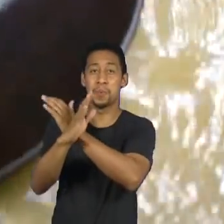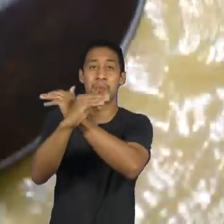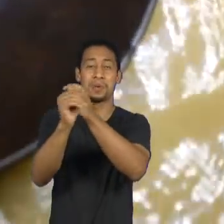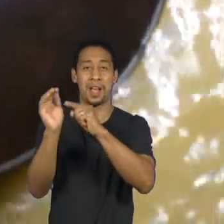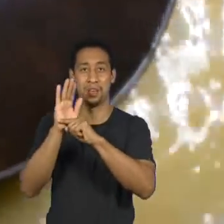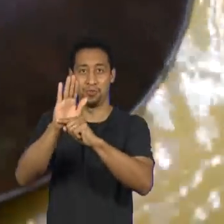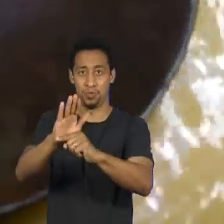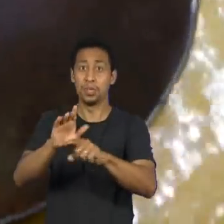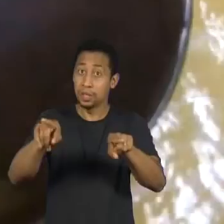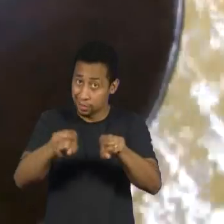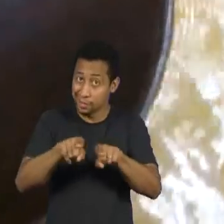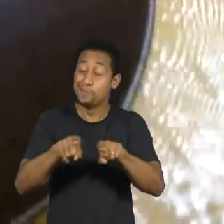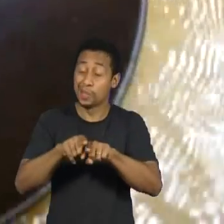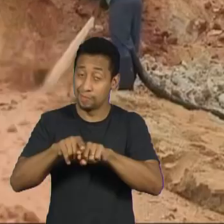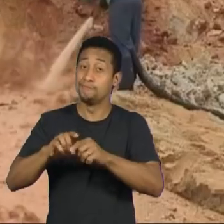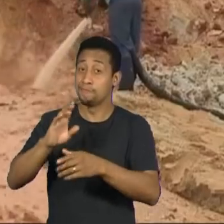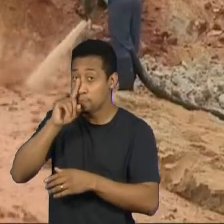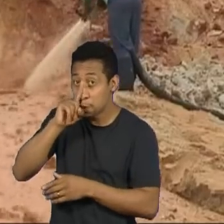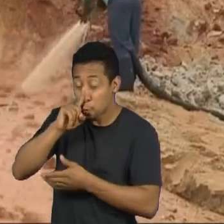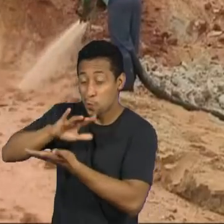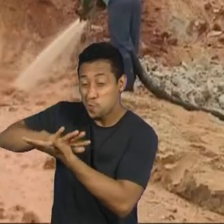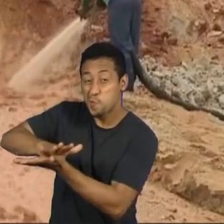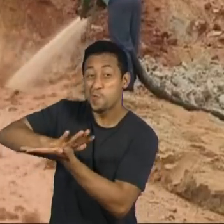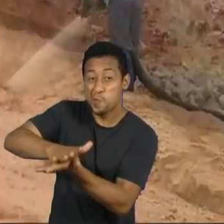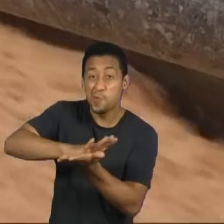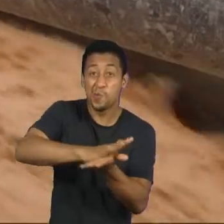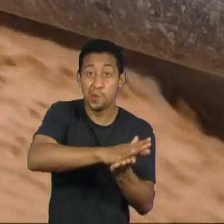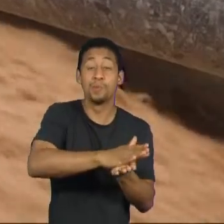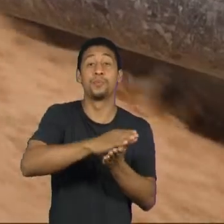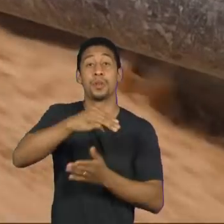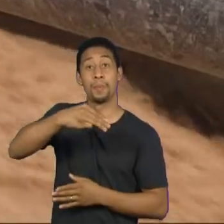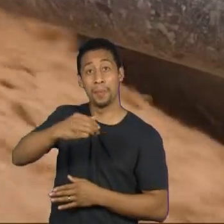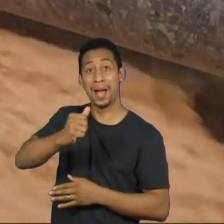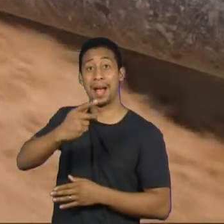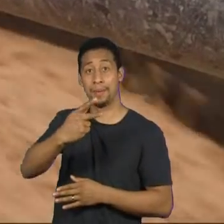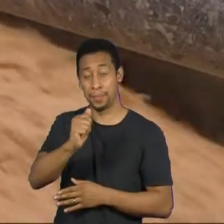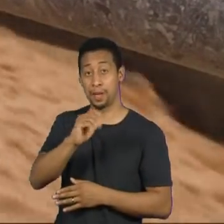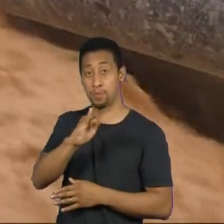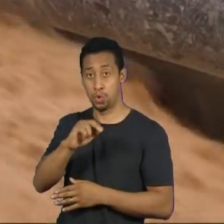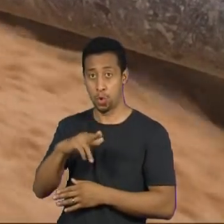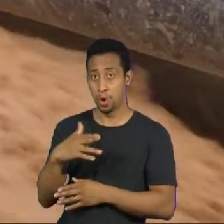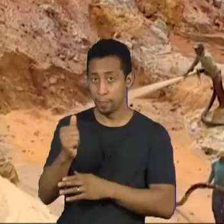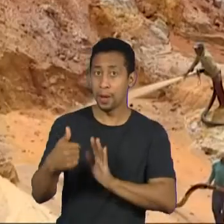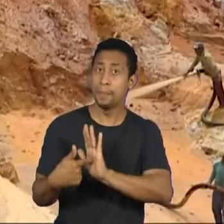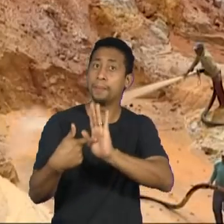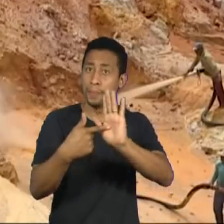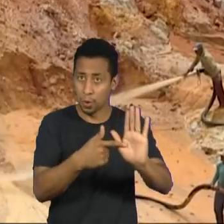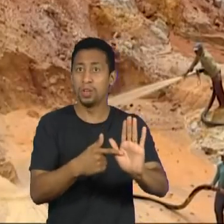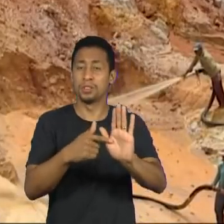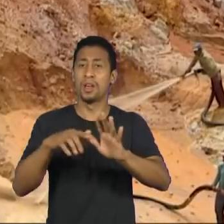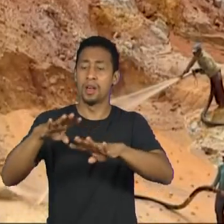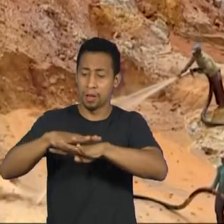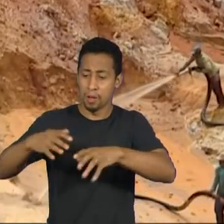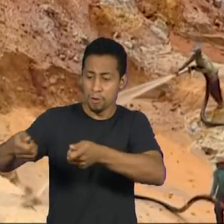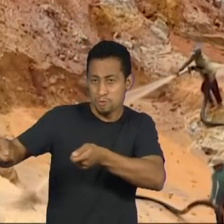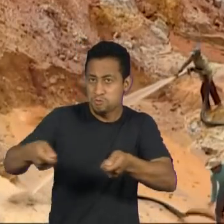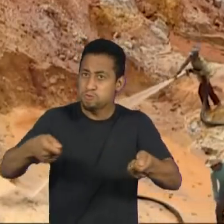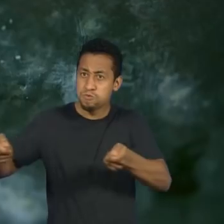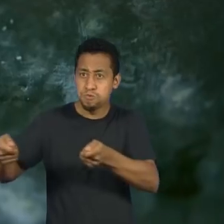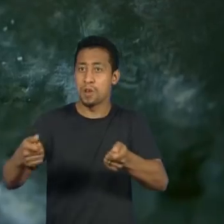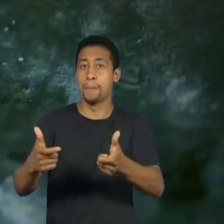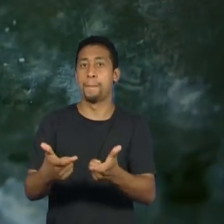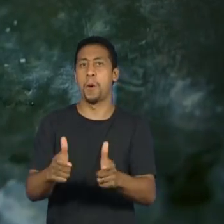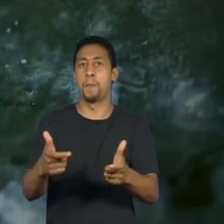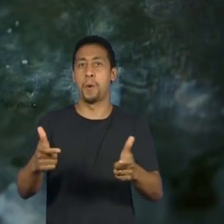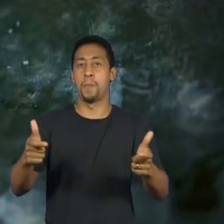a natureza ameaçada. Relatório do MAP Biomas mostra que a mineração no território brasileiro aumentou